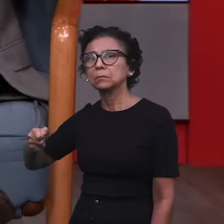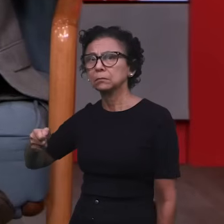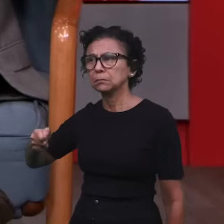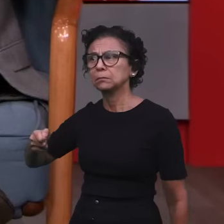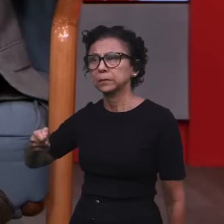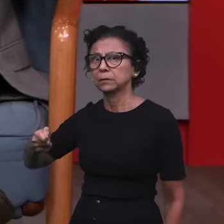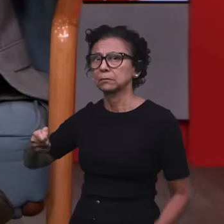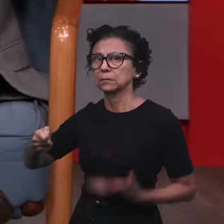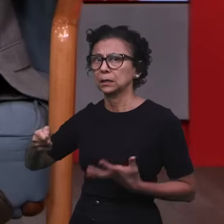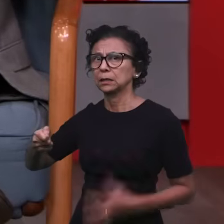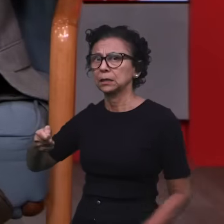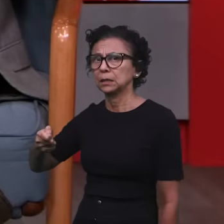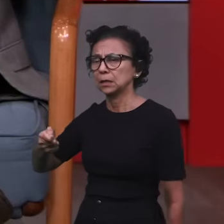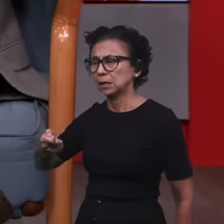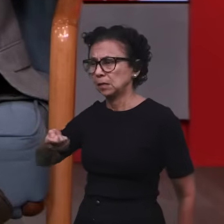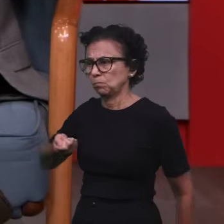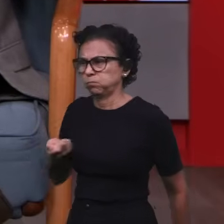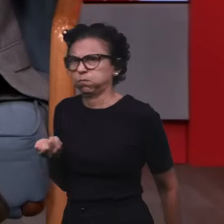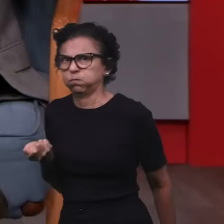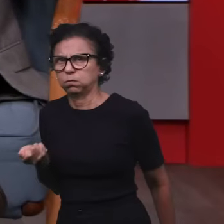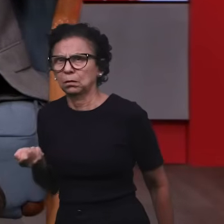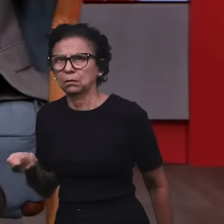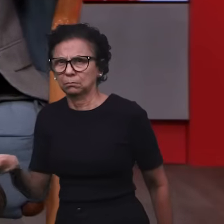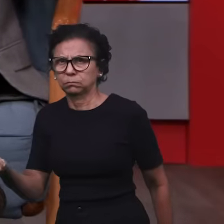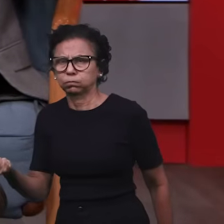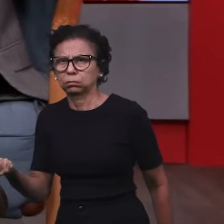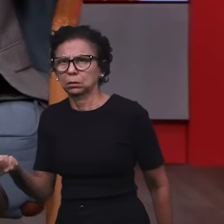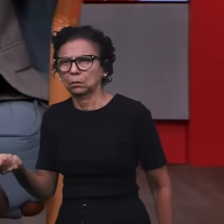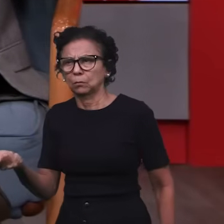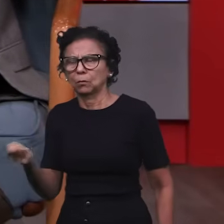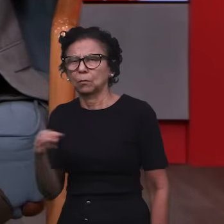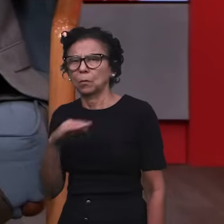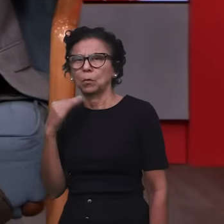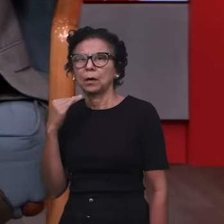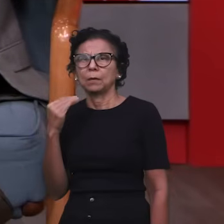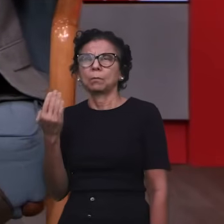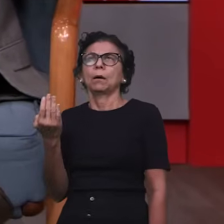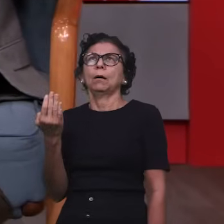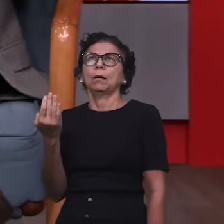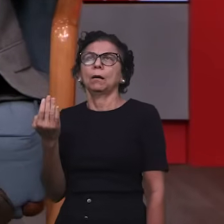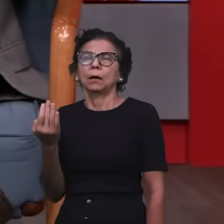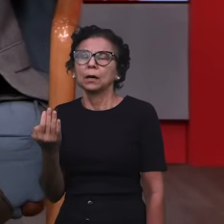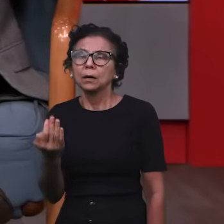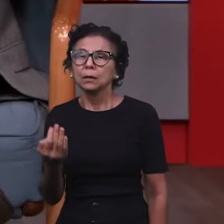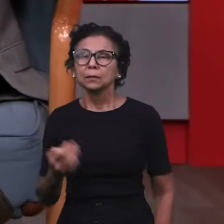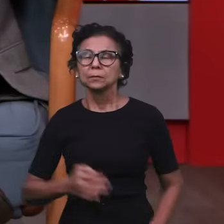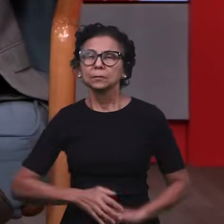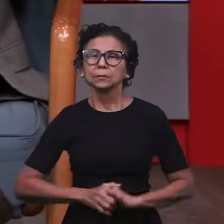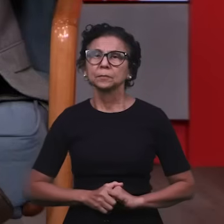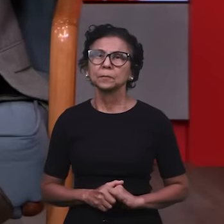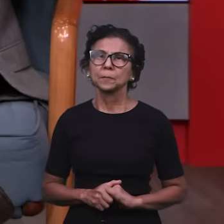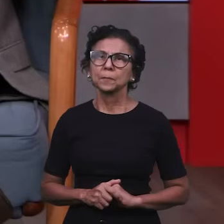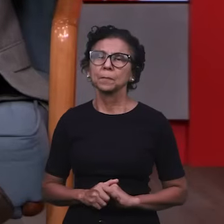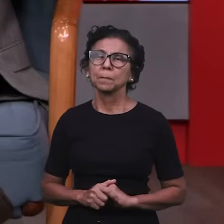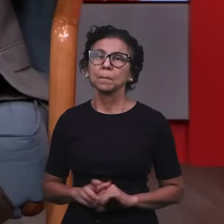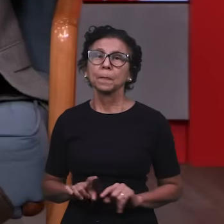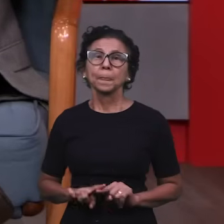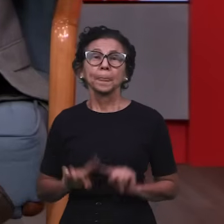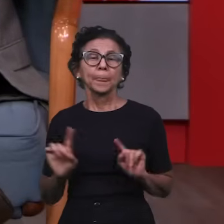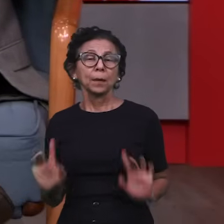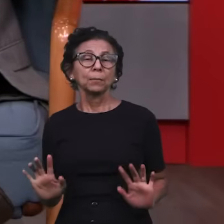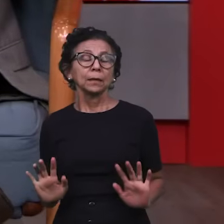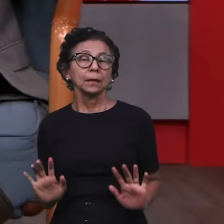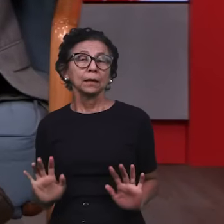para causar um dano muito maior, para matar talvez. Só que nessa